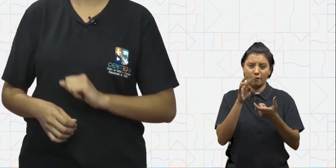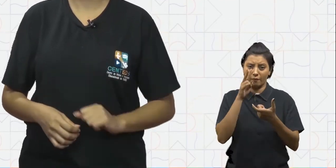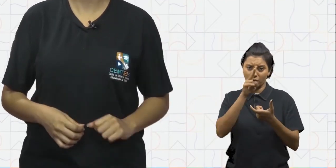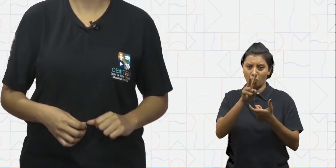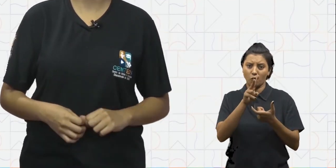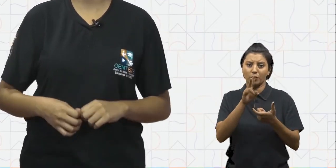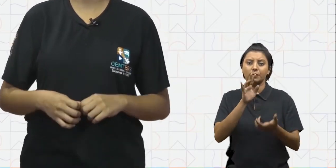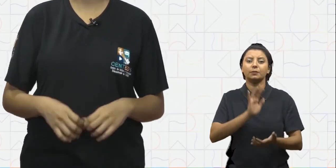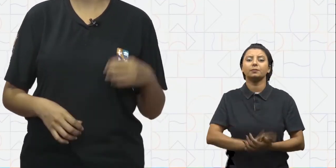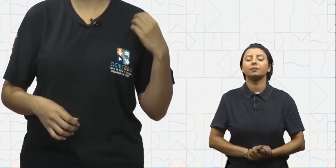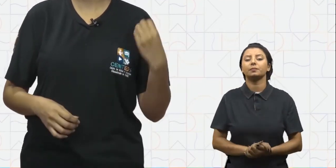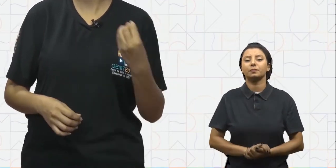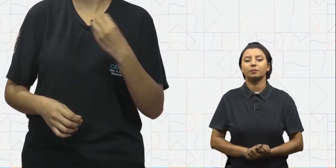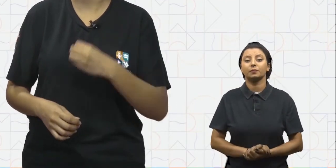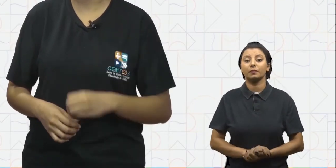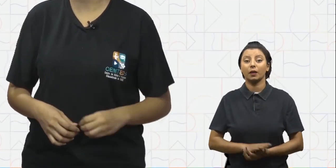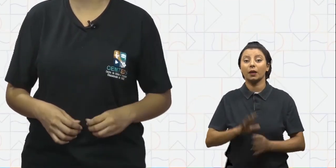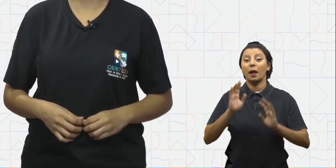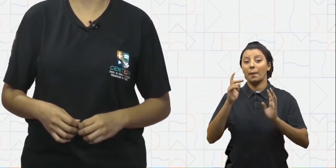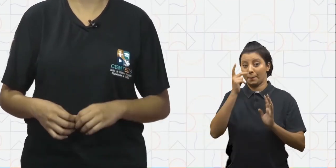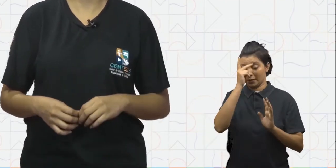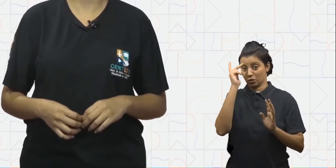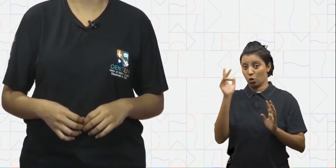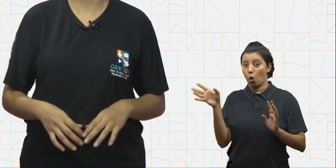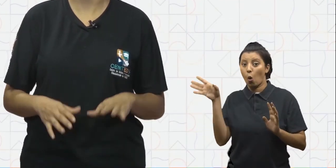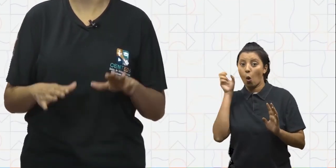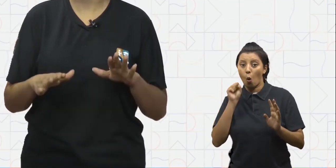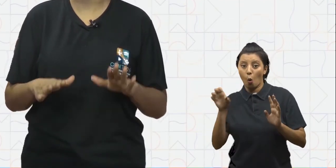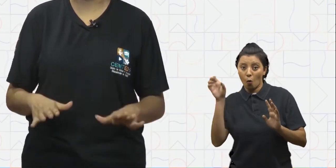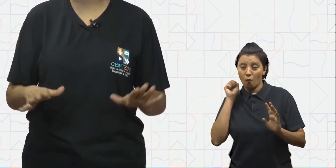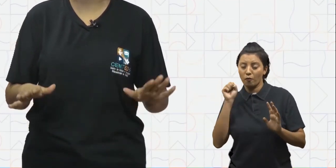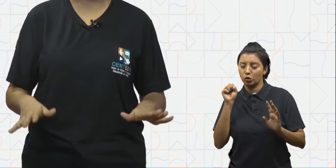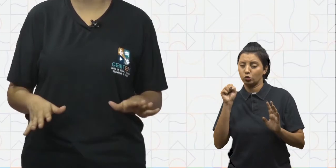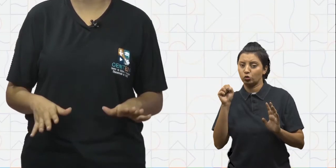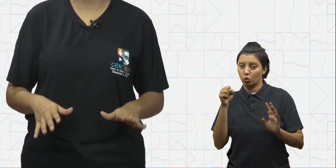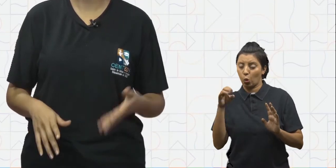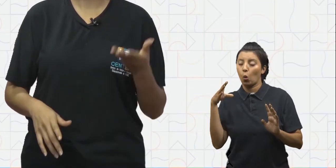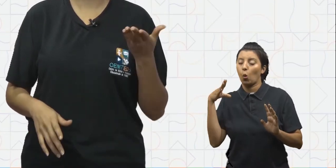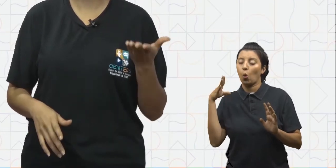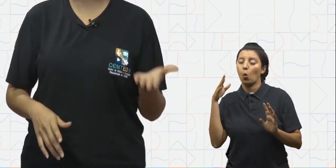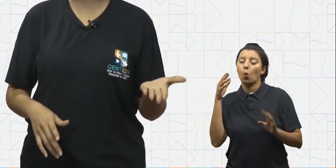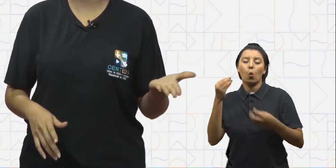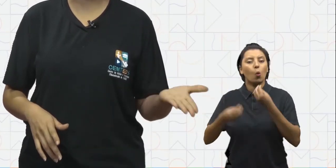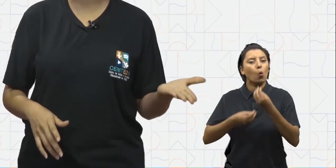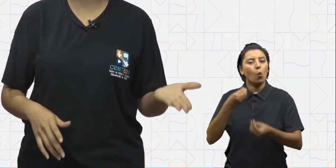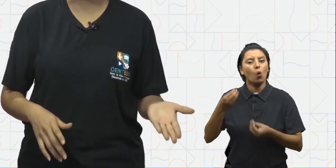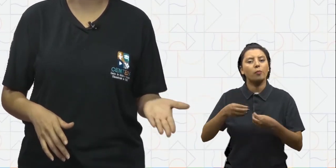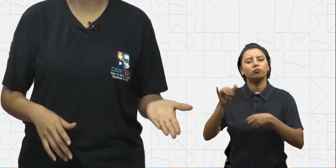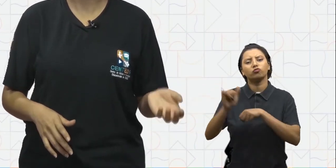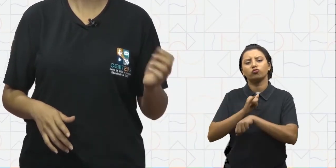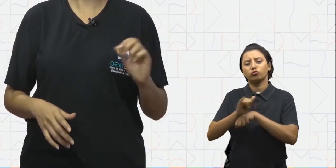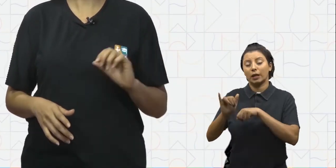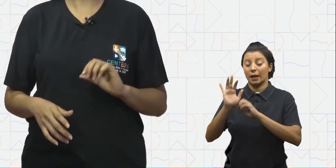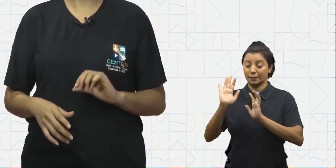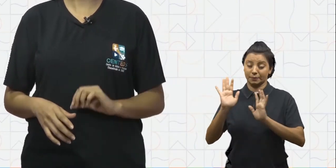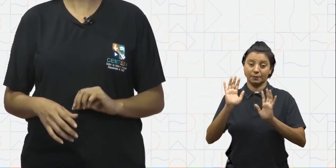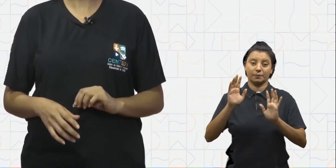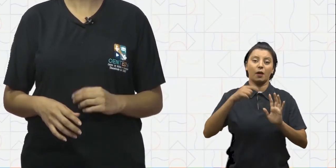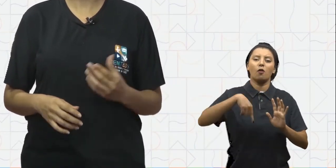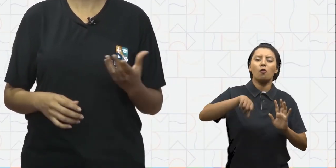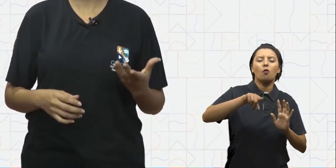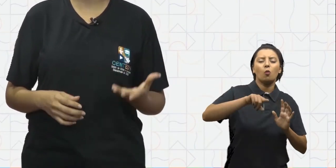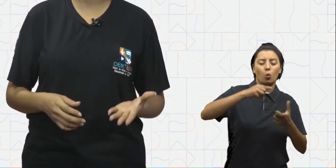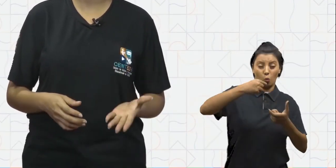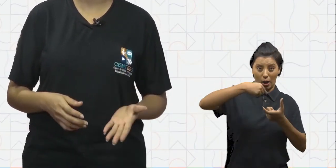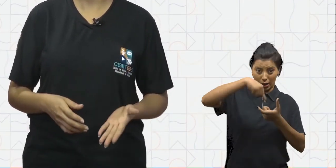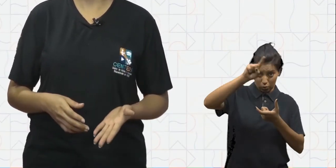Você consegue identificar a sílaba forte de uma palavra de forma bem rápida se ela tiver acento, como acento